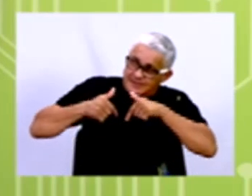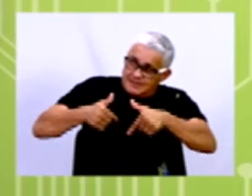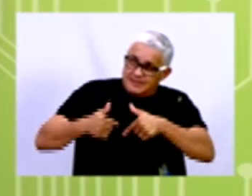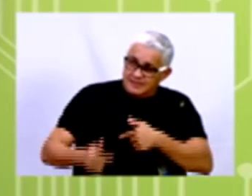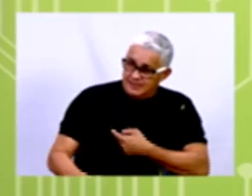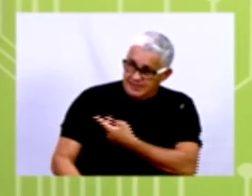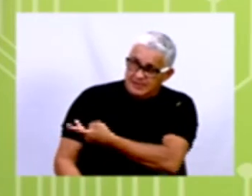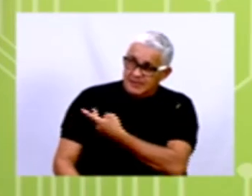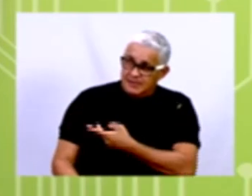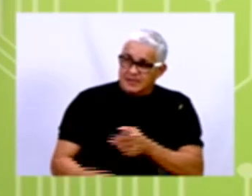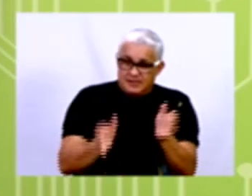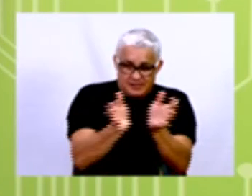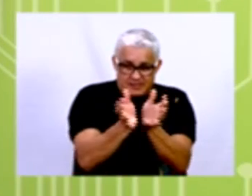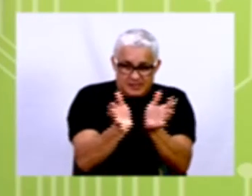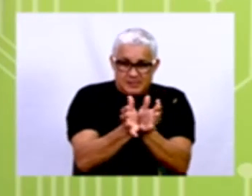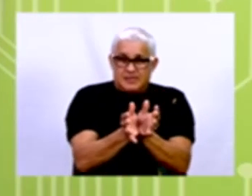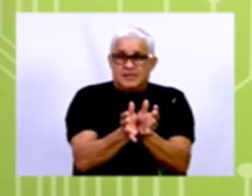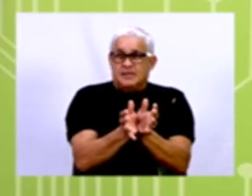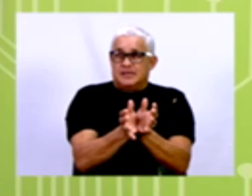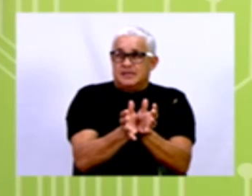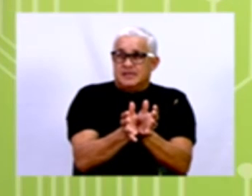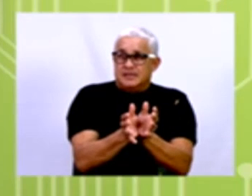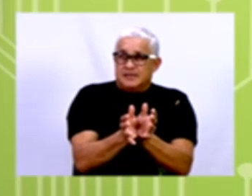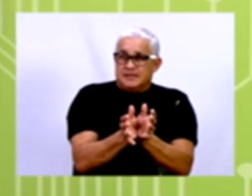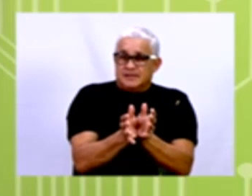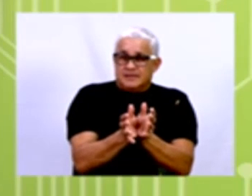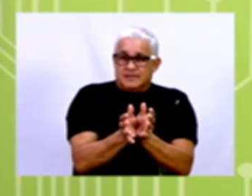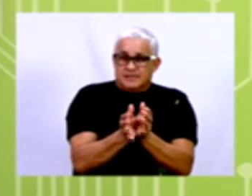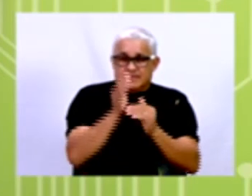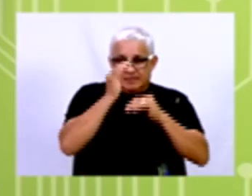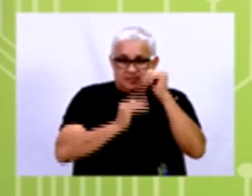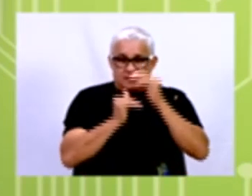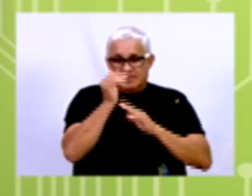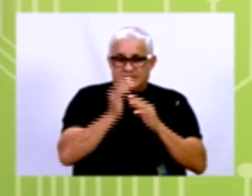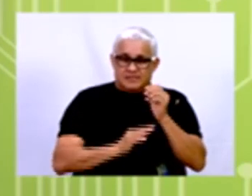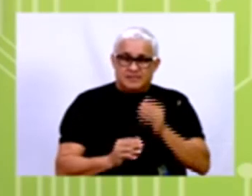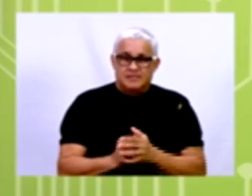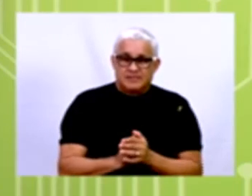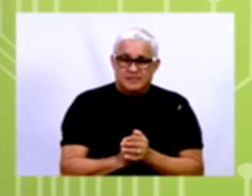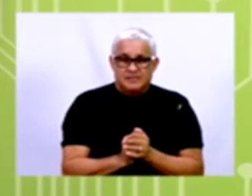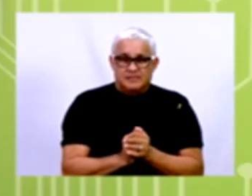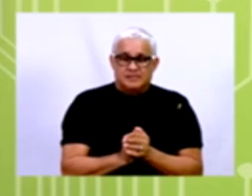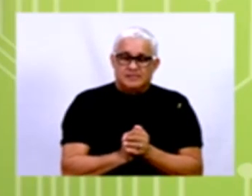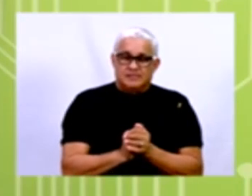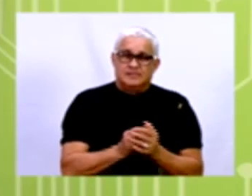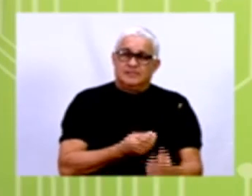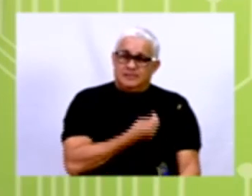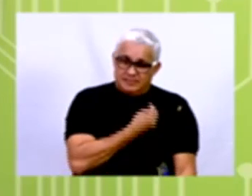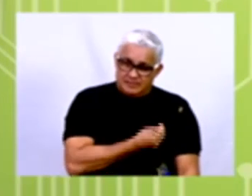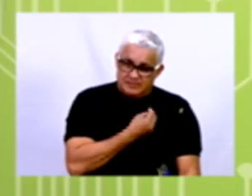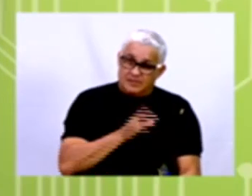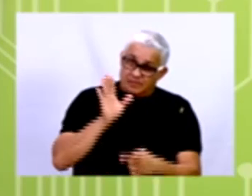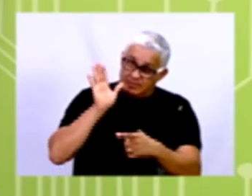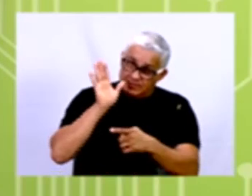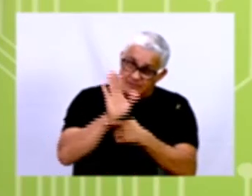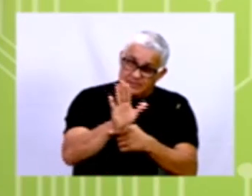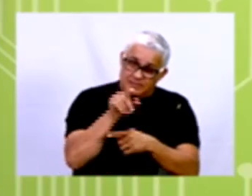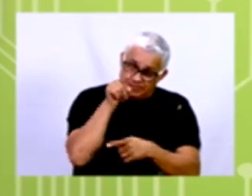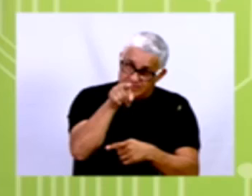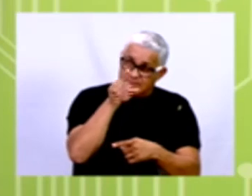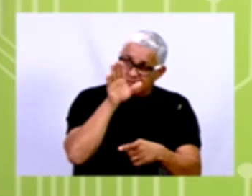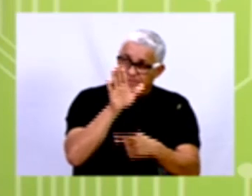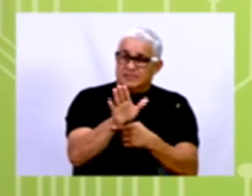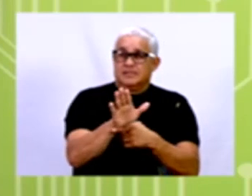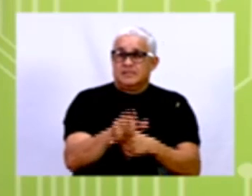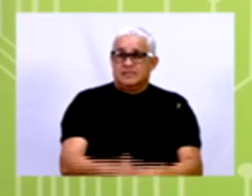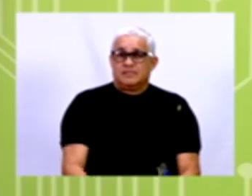e ela e toda a nossa equipe, né, de profissionais, como eu disse, estamos aqui para ajudar, para tornar isso